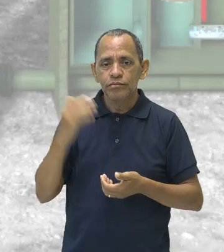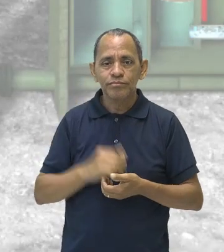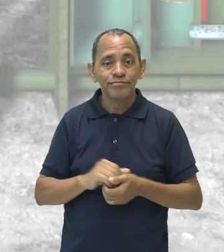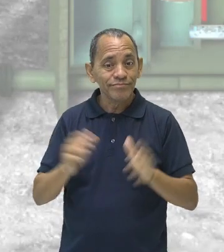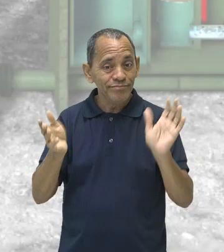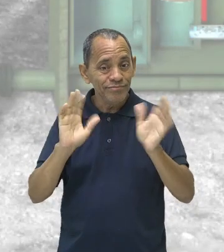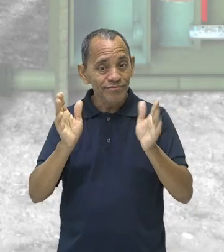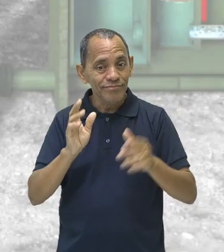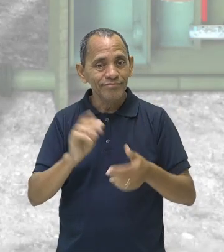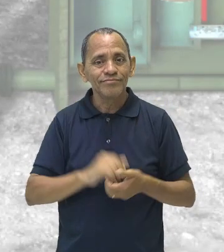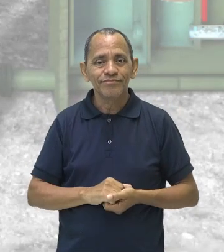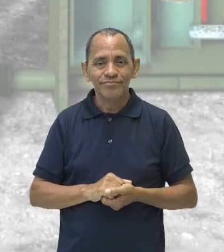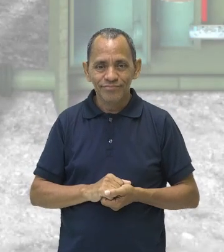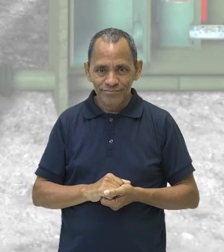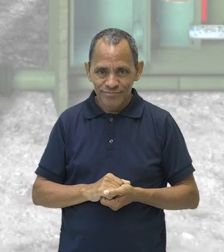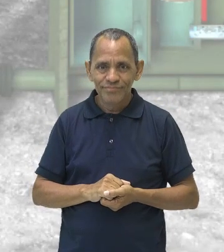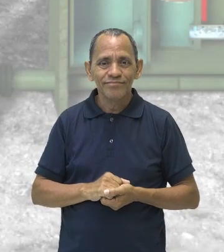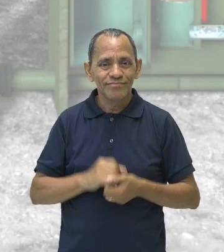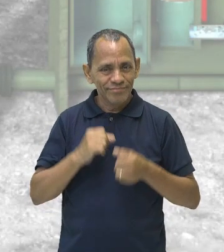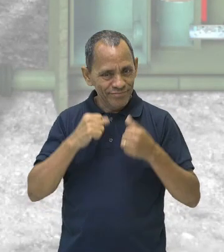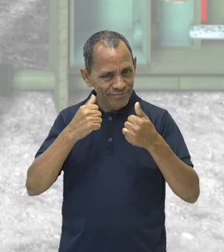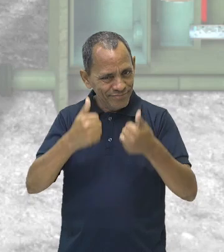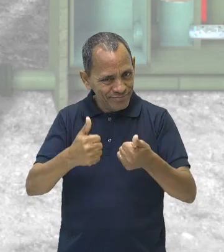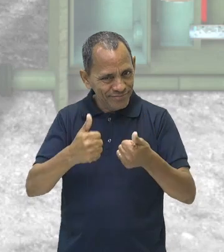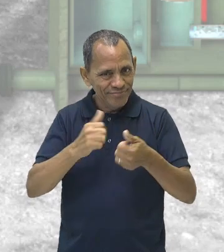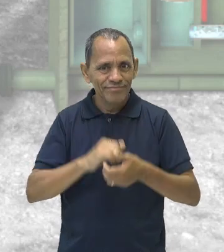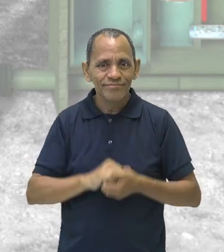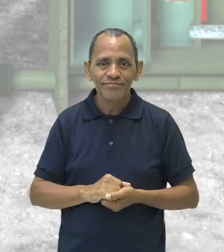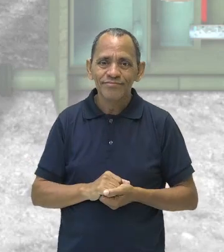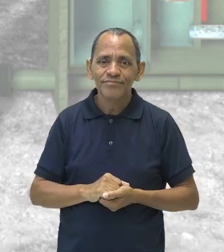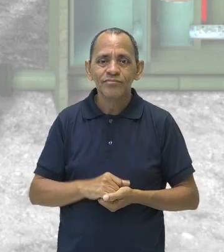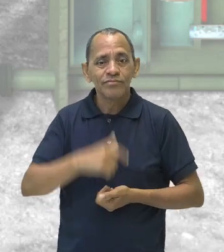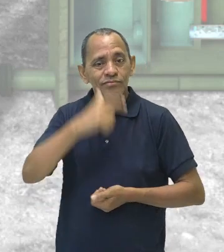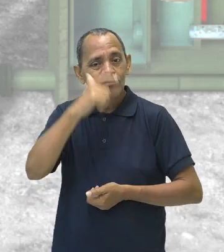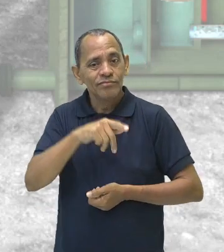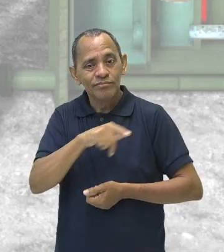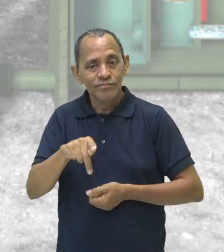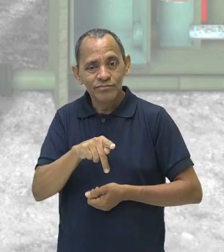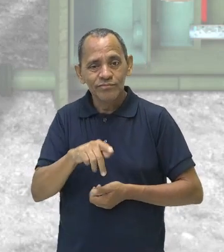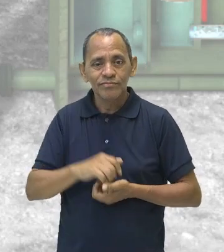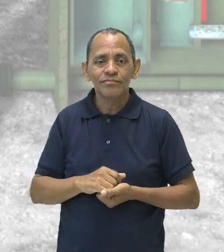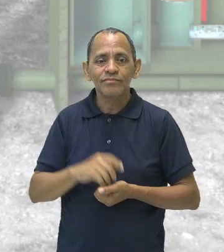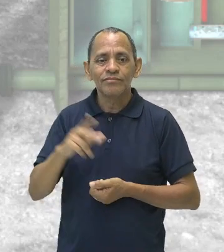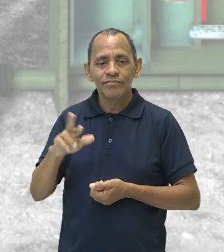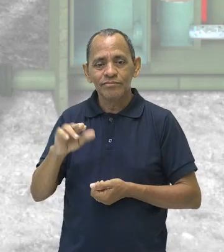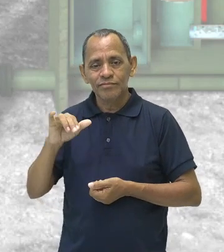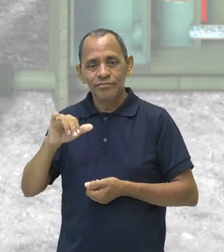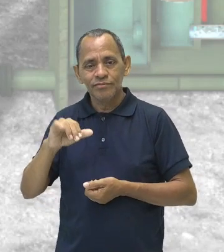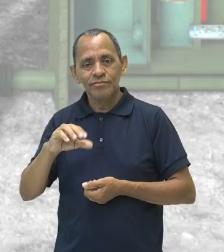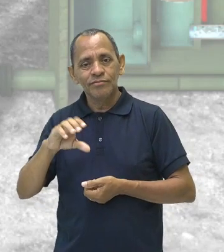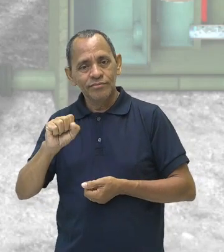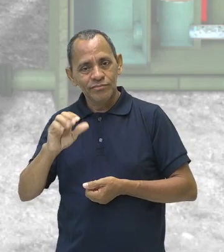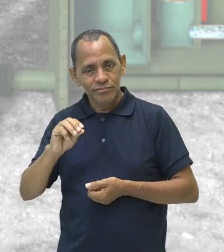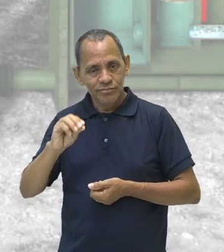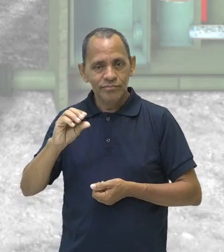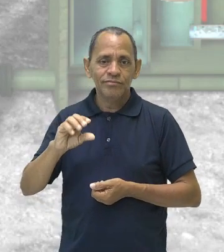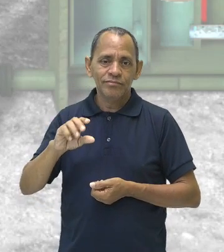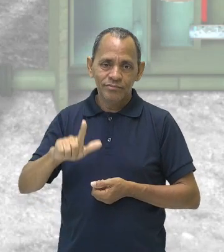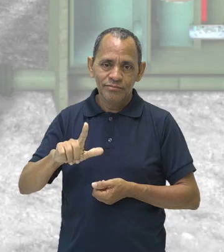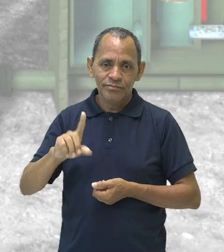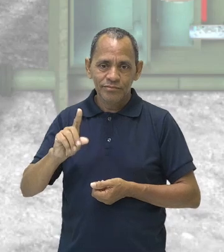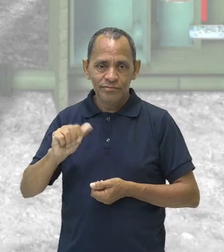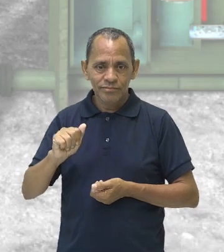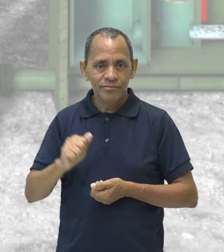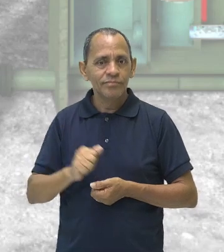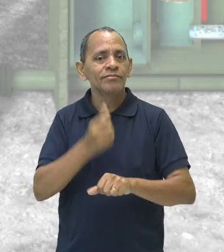Olá, pessoal, tudo bem com vocês? Eu sou a professora Risolda Farias, do componente curricular